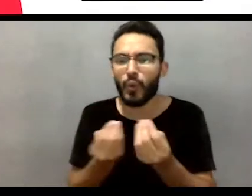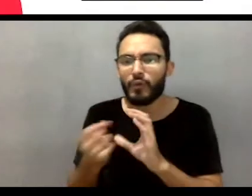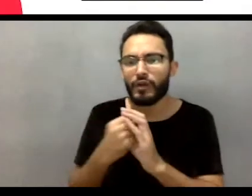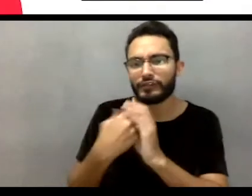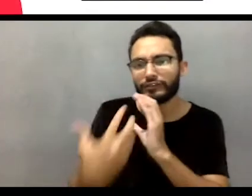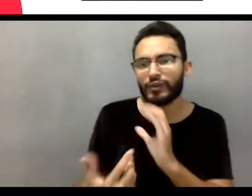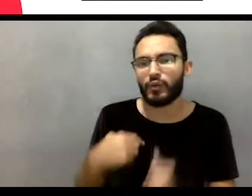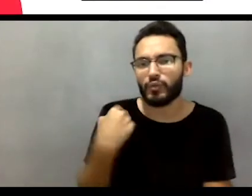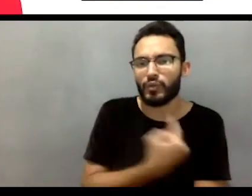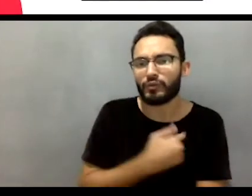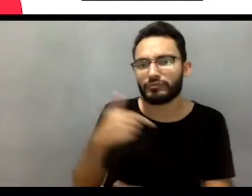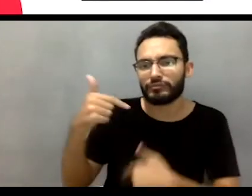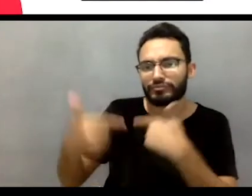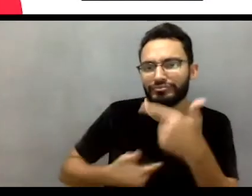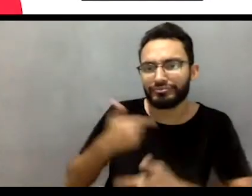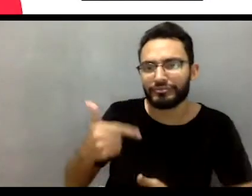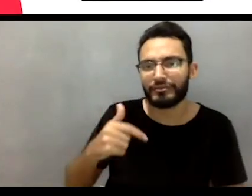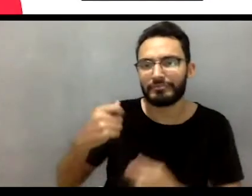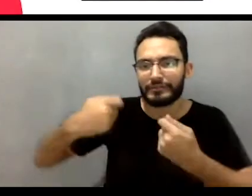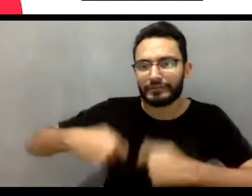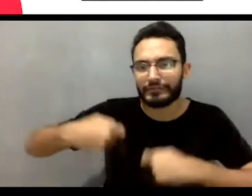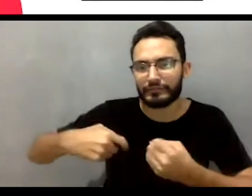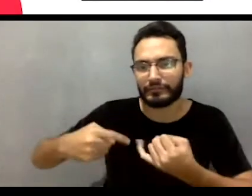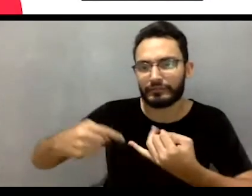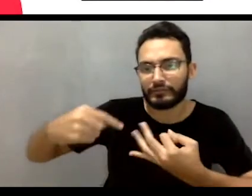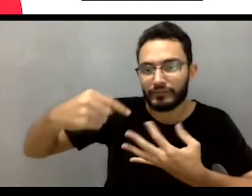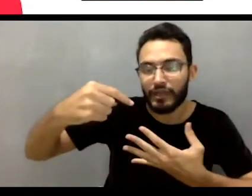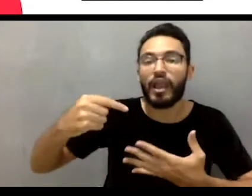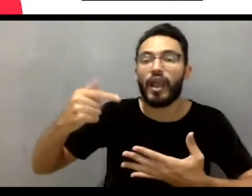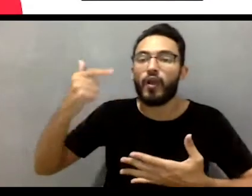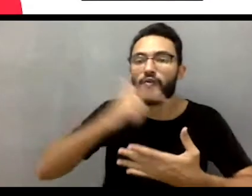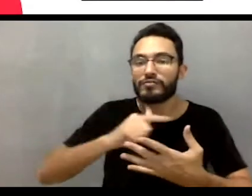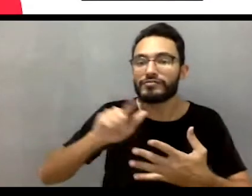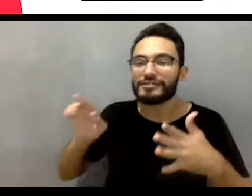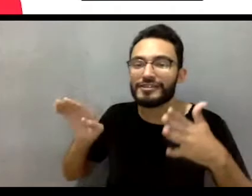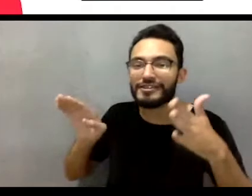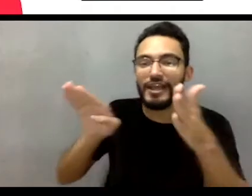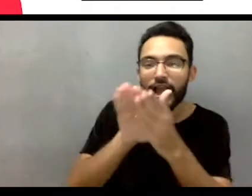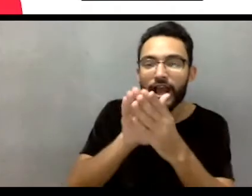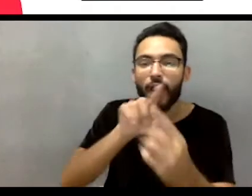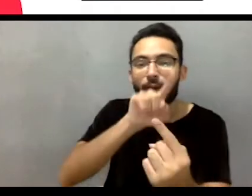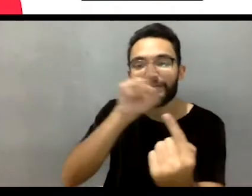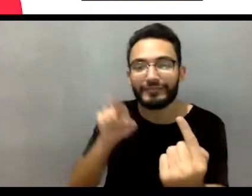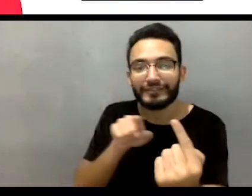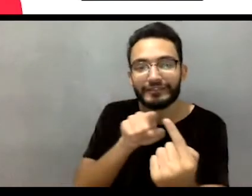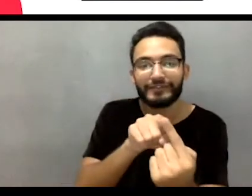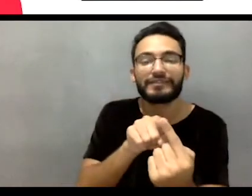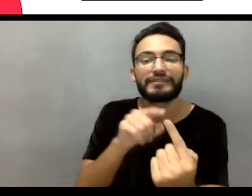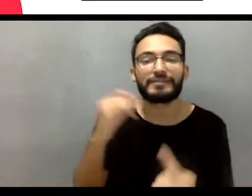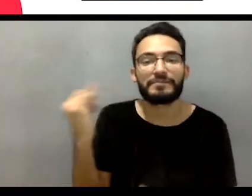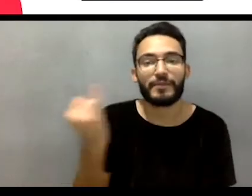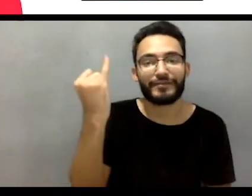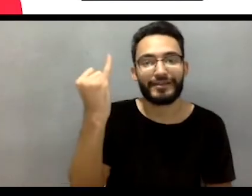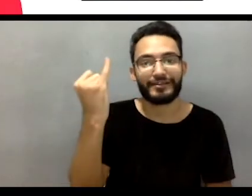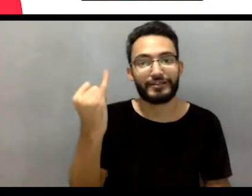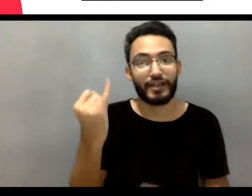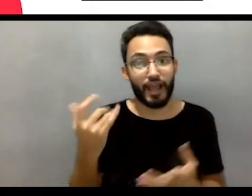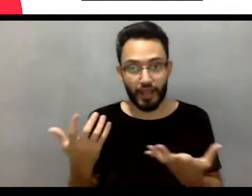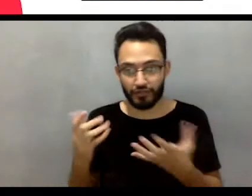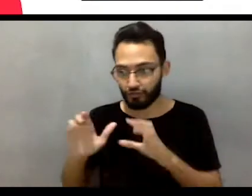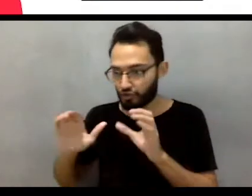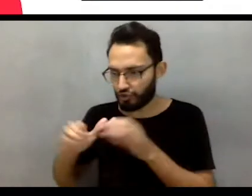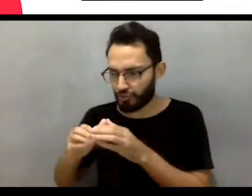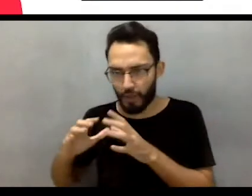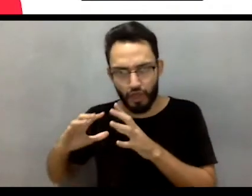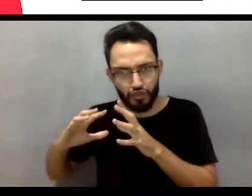que nós temos que fazer para atingir aqueles resultados-chave. Então, o time como